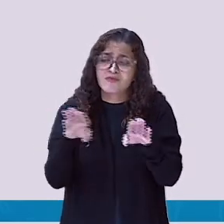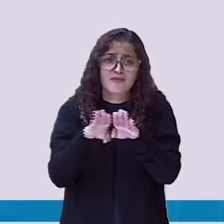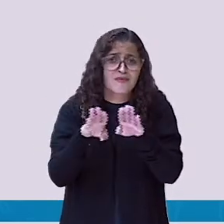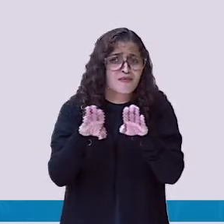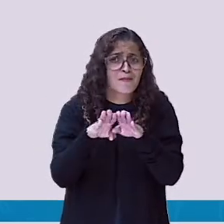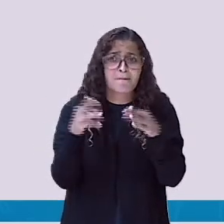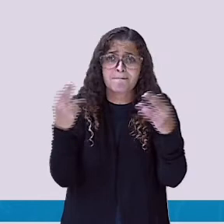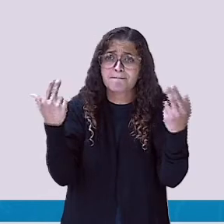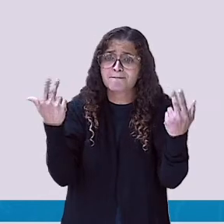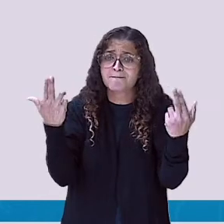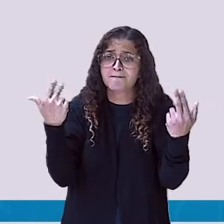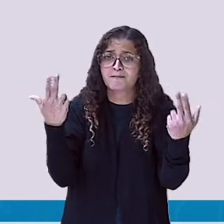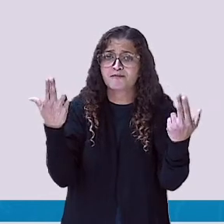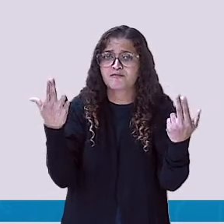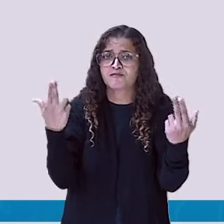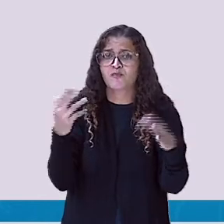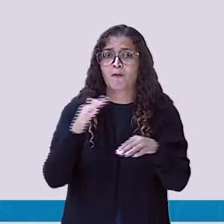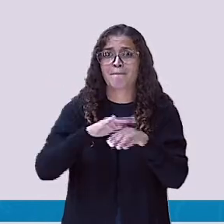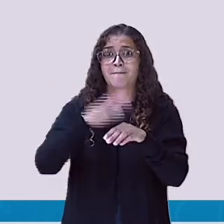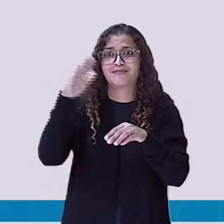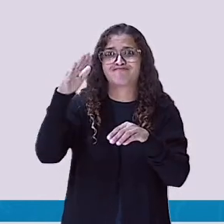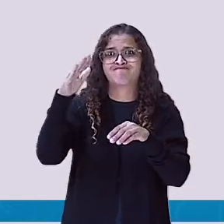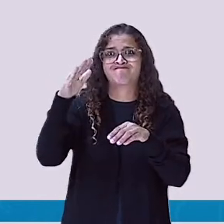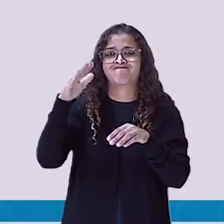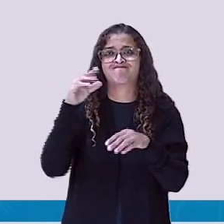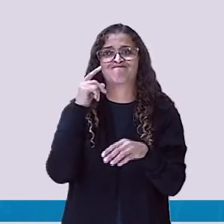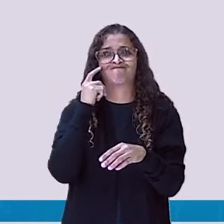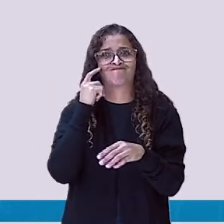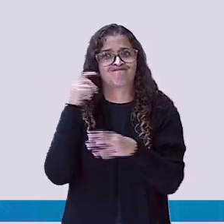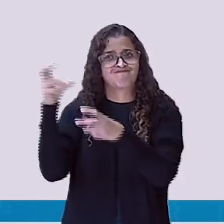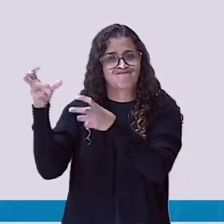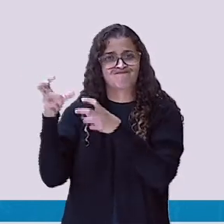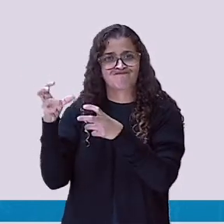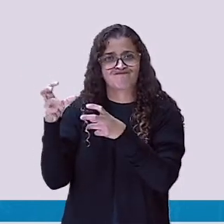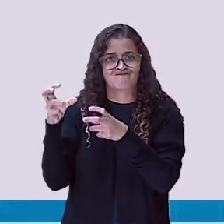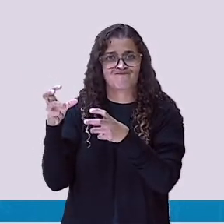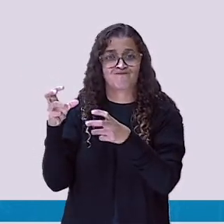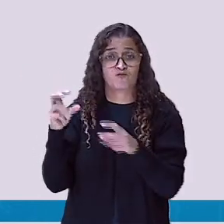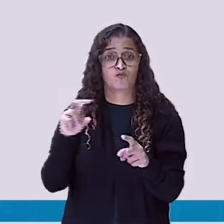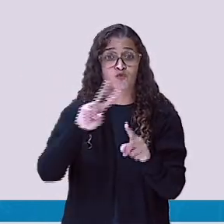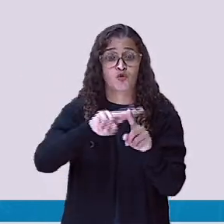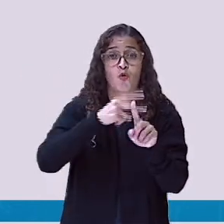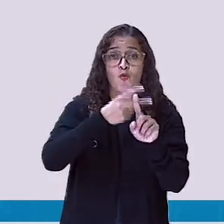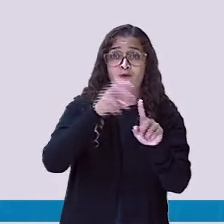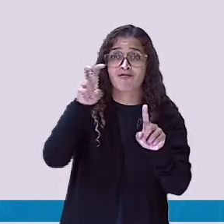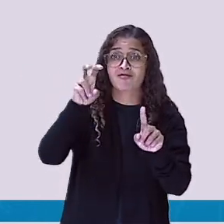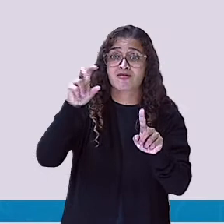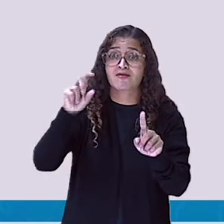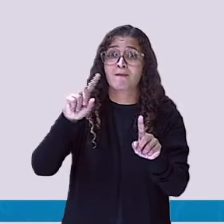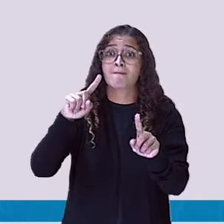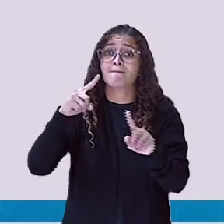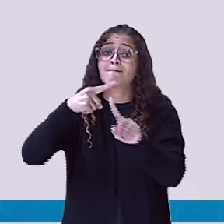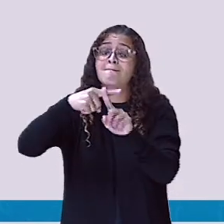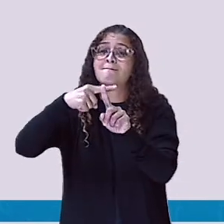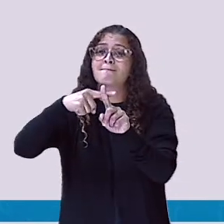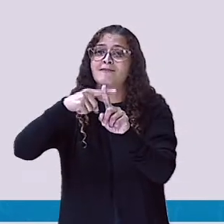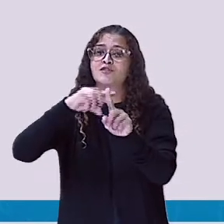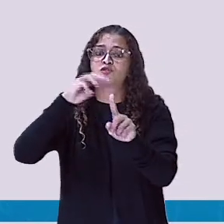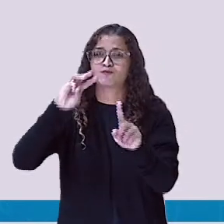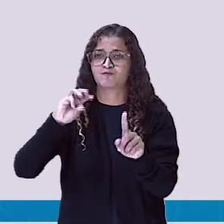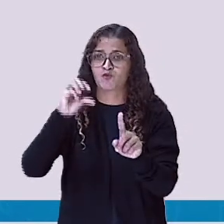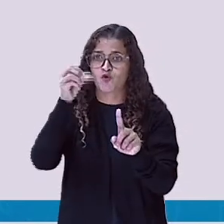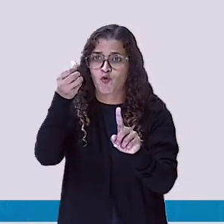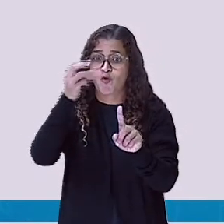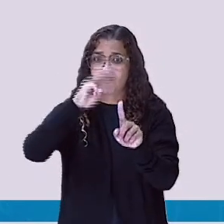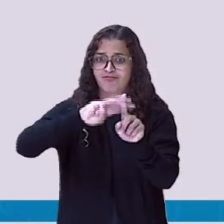forma. Mas aí tem algo a mais, ó. O dobro de 5 mais o triplo de 6.